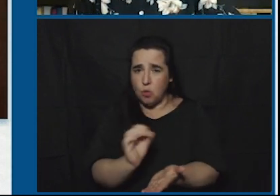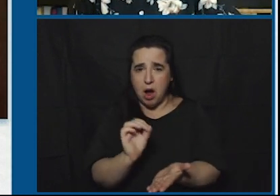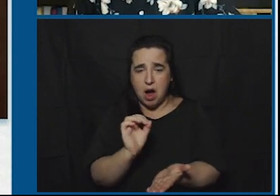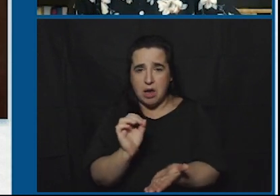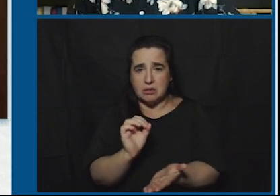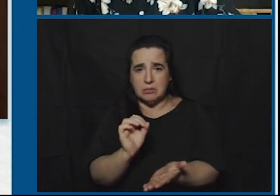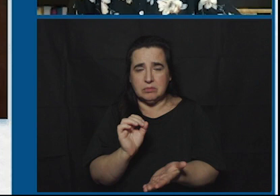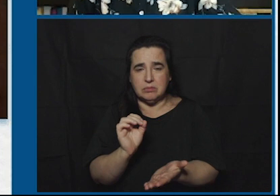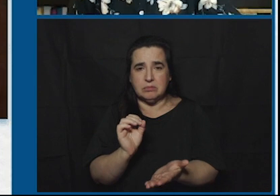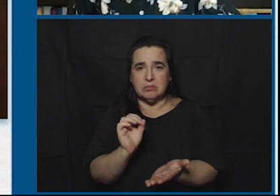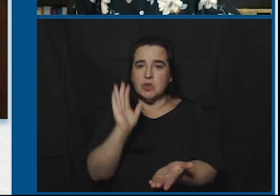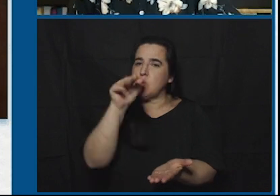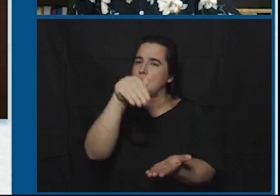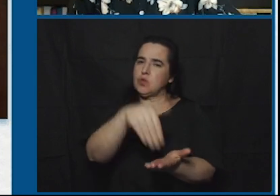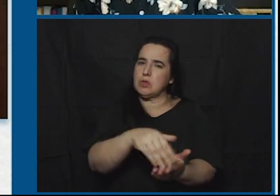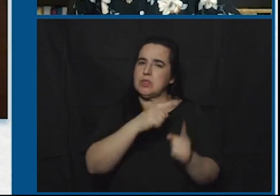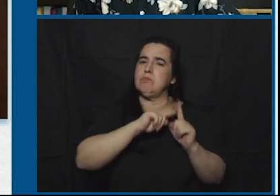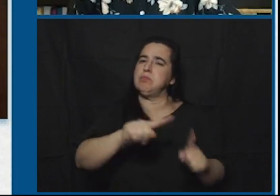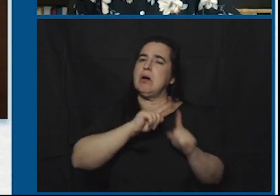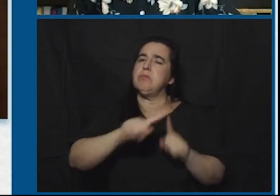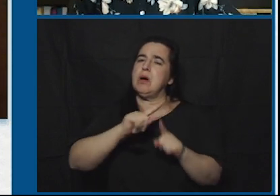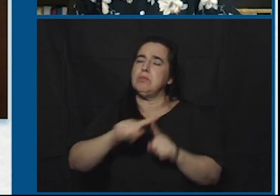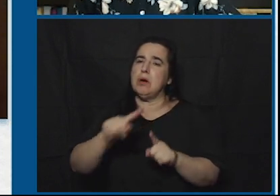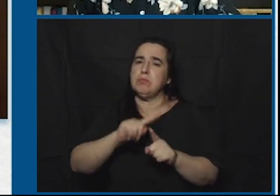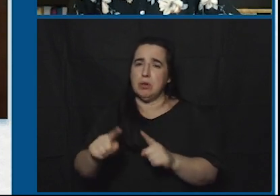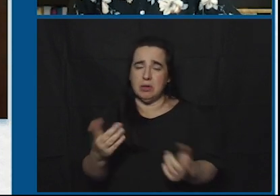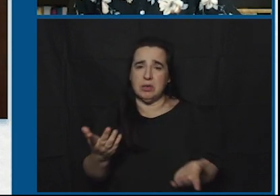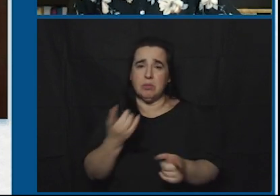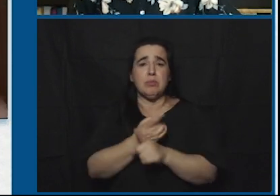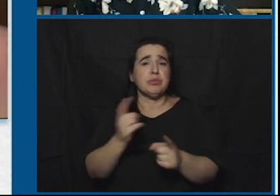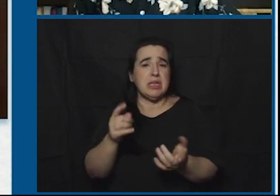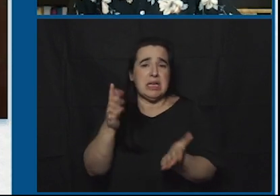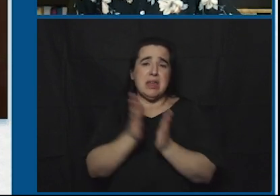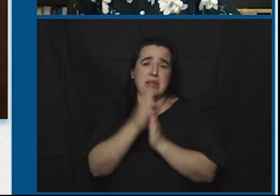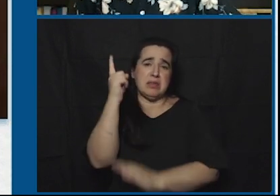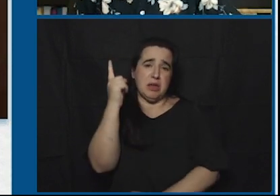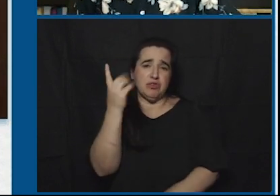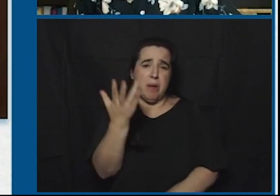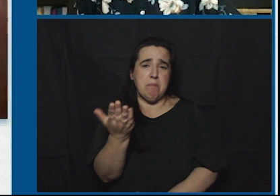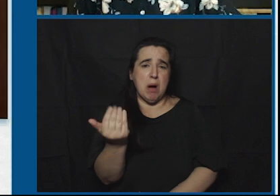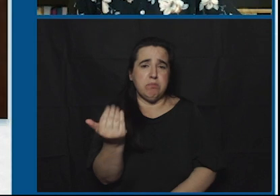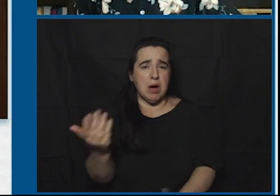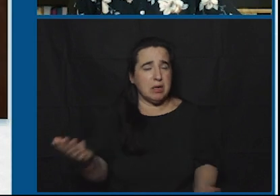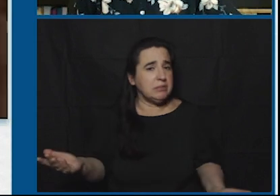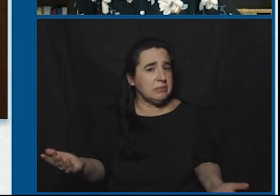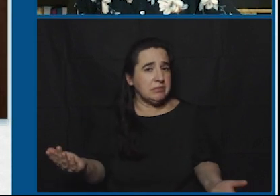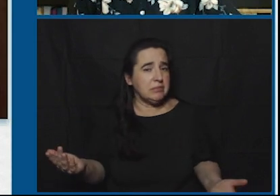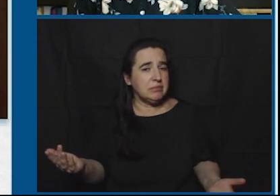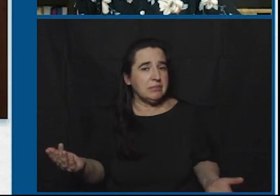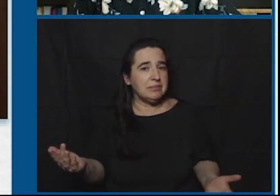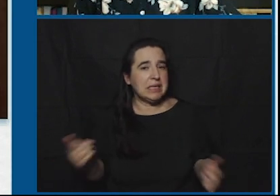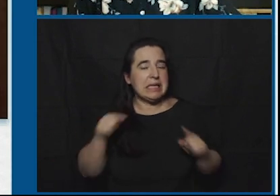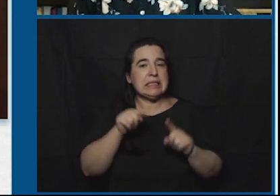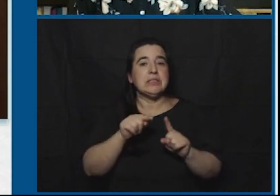acontece? Podem acontecer muitas das consequências da não presença de Deus. Por isso, não se referem